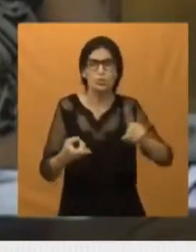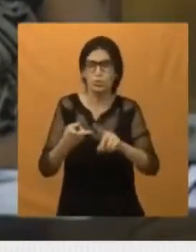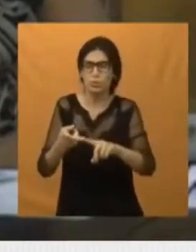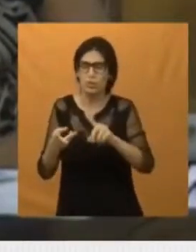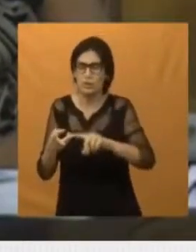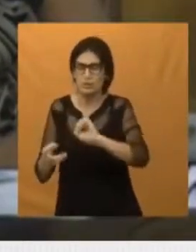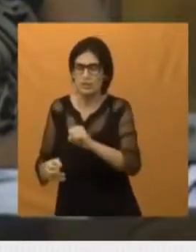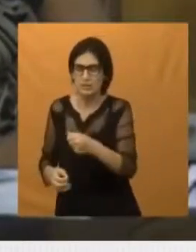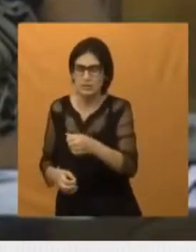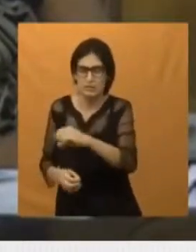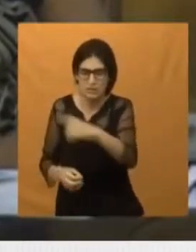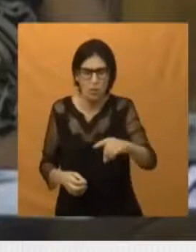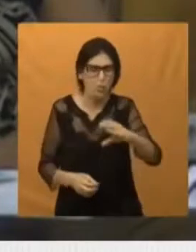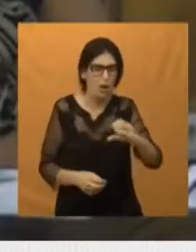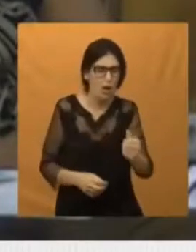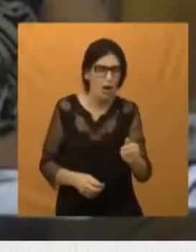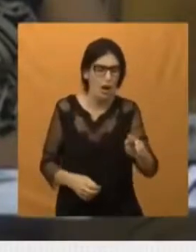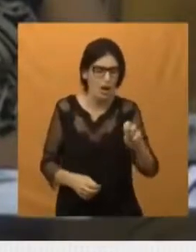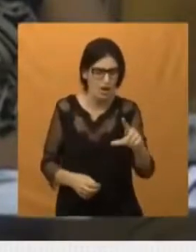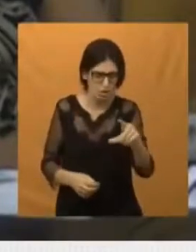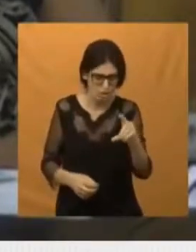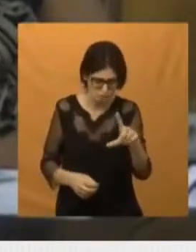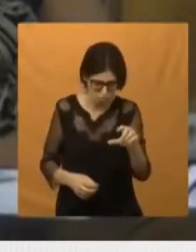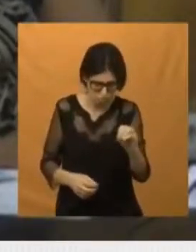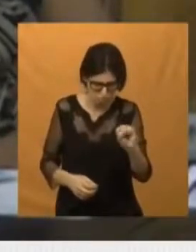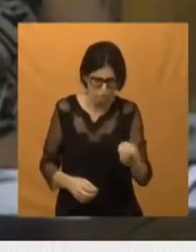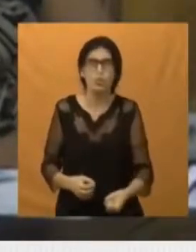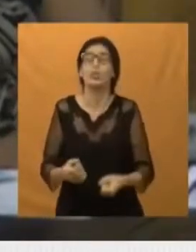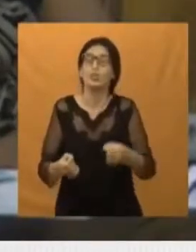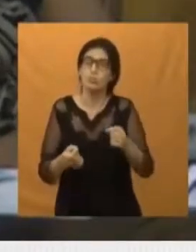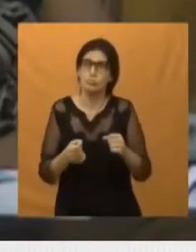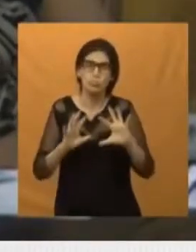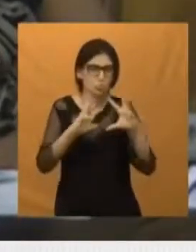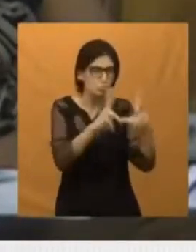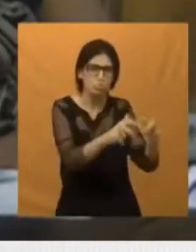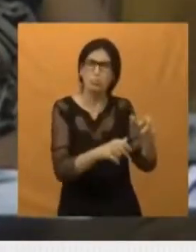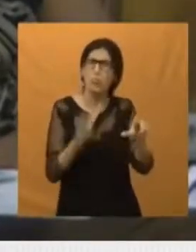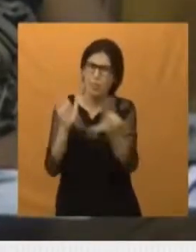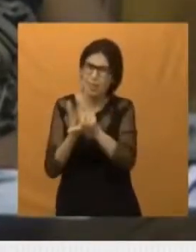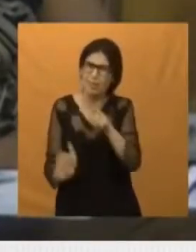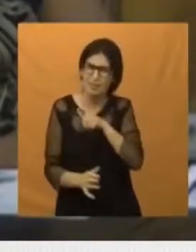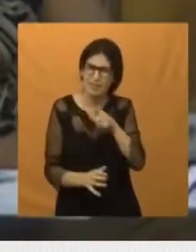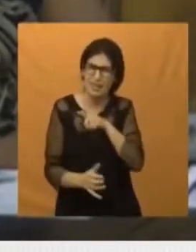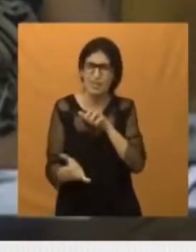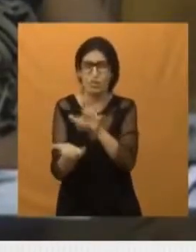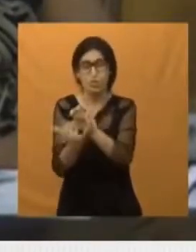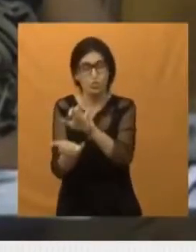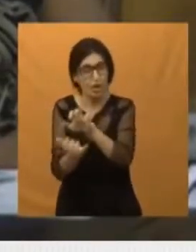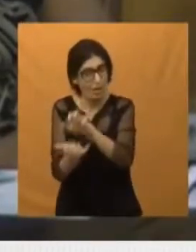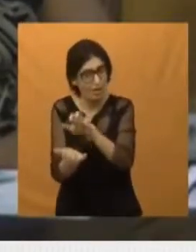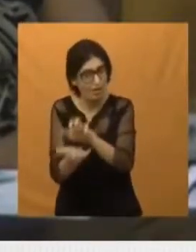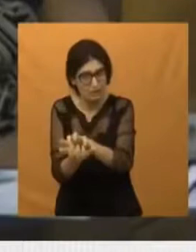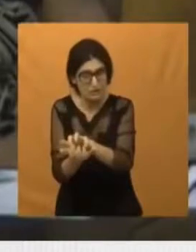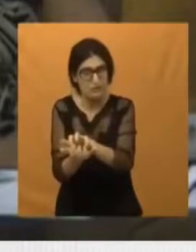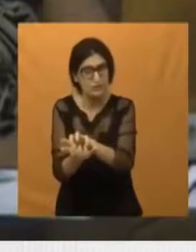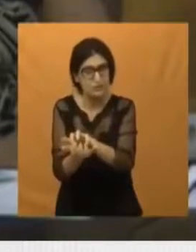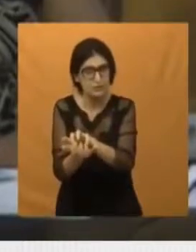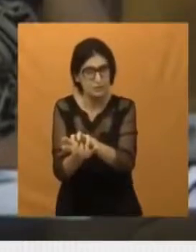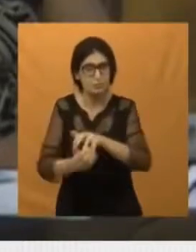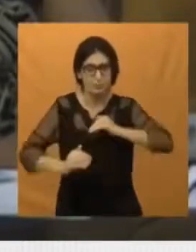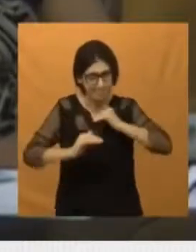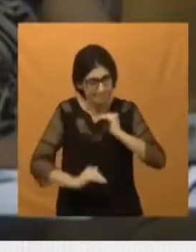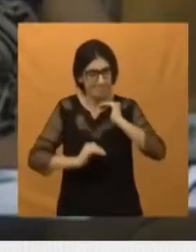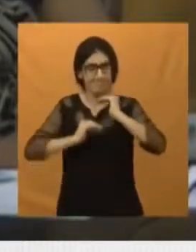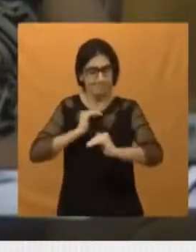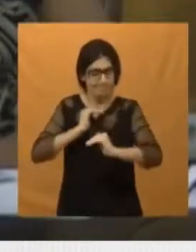que hoje já têm uma legislação municipal. Jacareí, pensando nisso, está andando mais uma vez na vanguarda